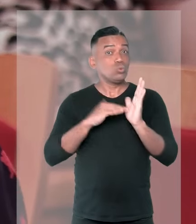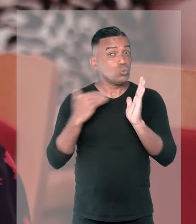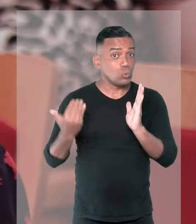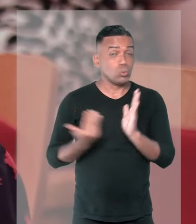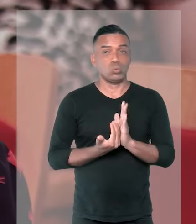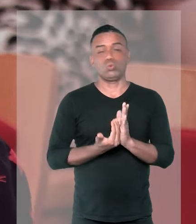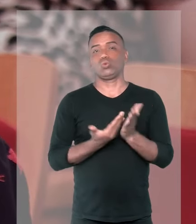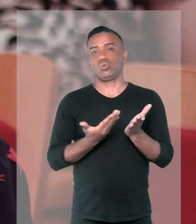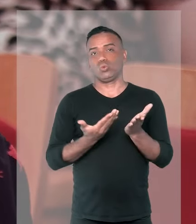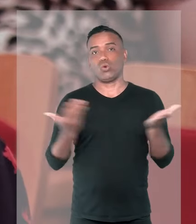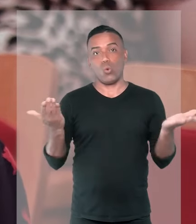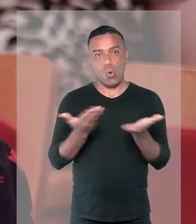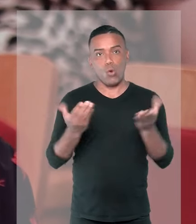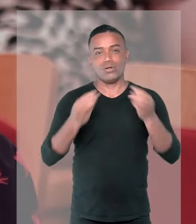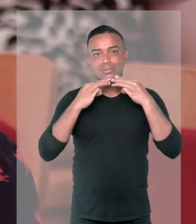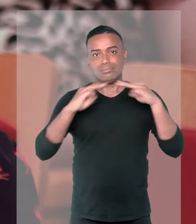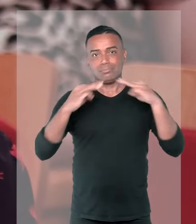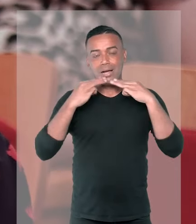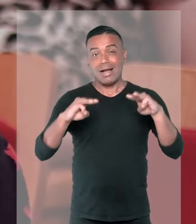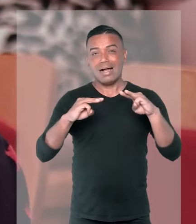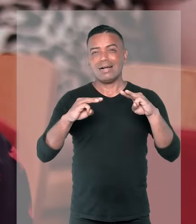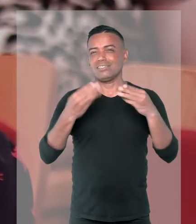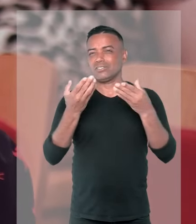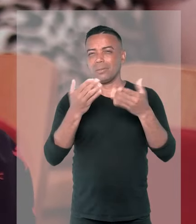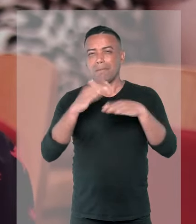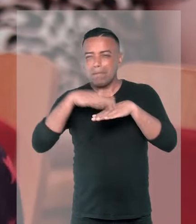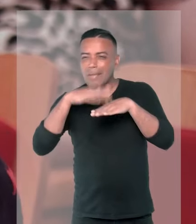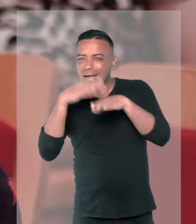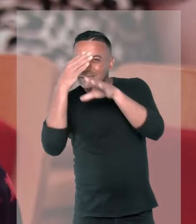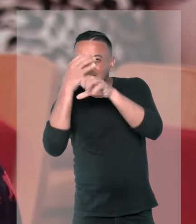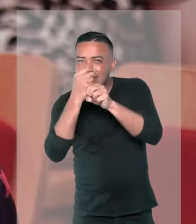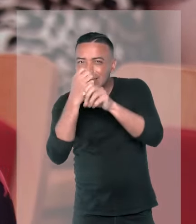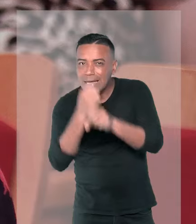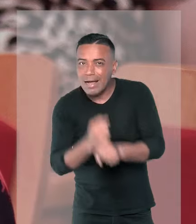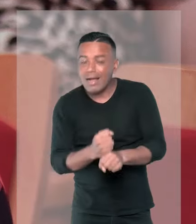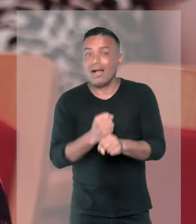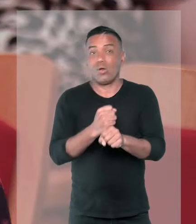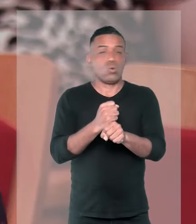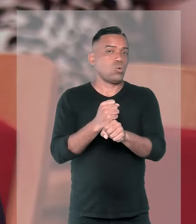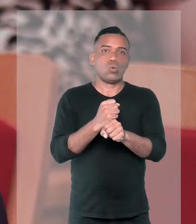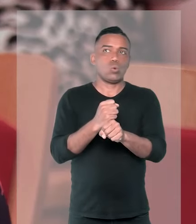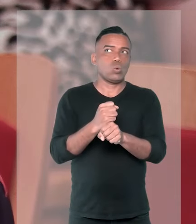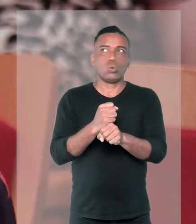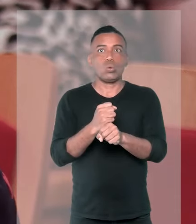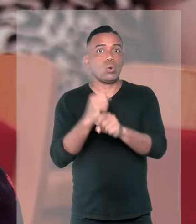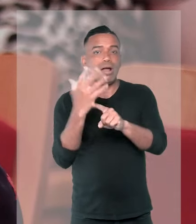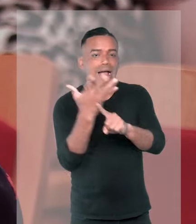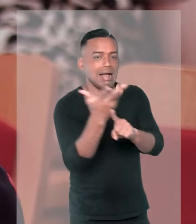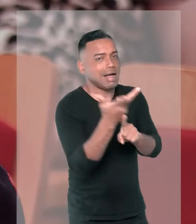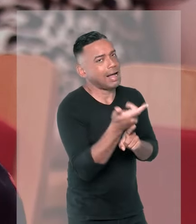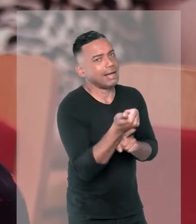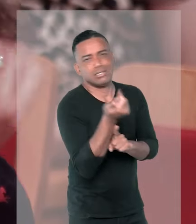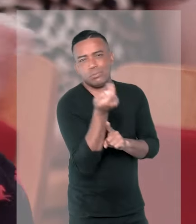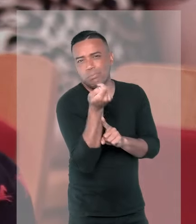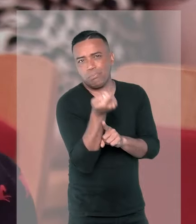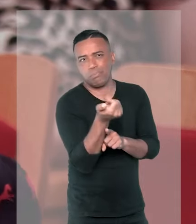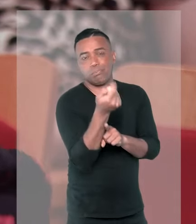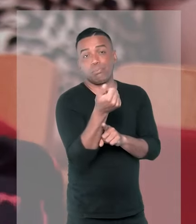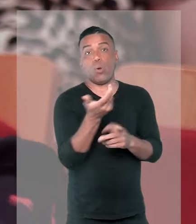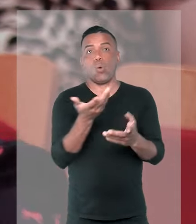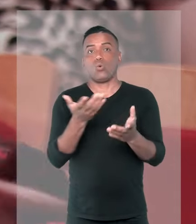hoje o marketing tá muito mais métrica né talvez muito menos arte eh e e um